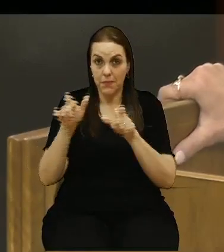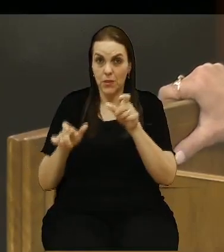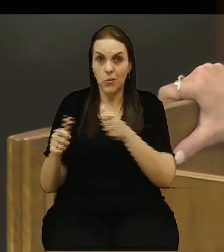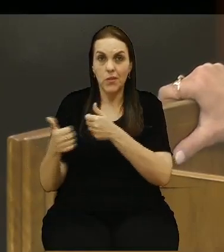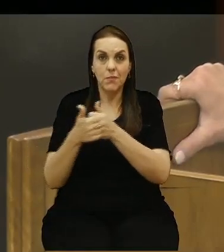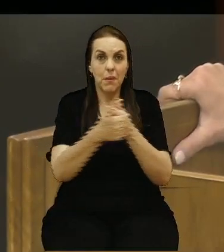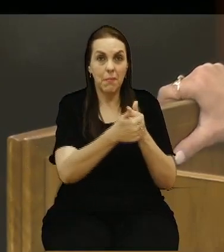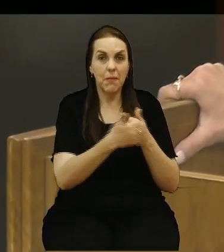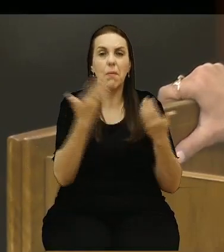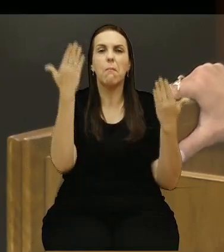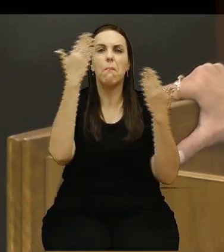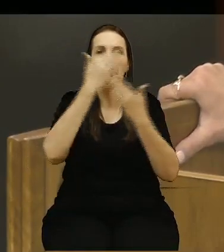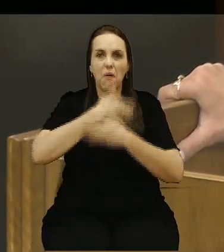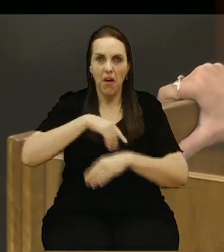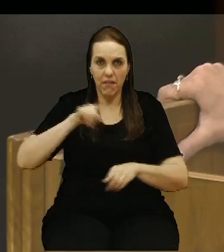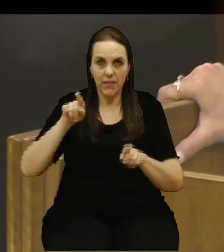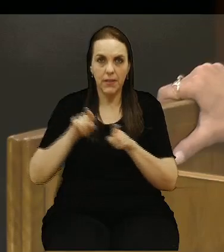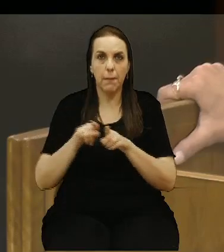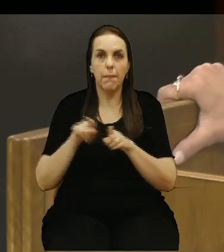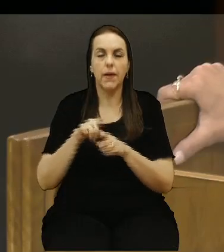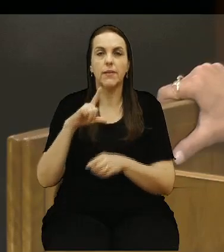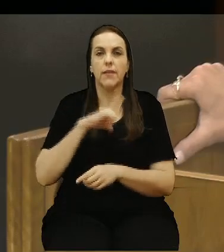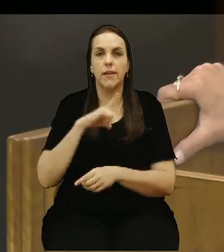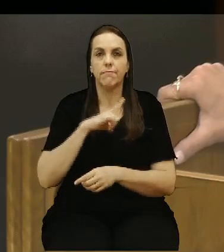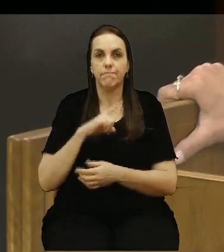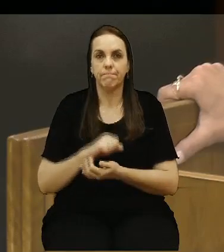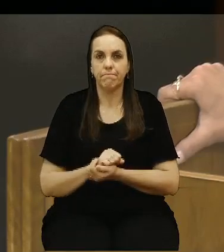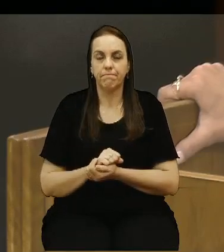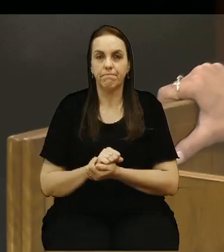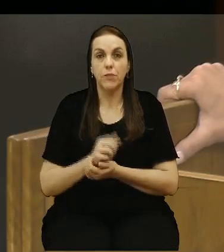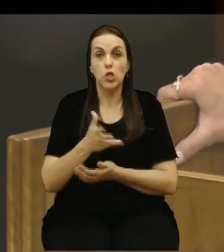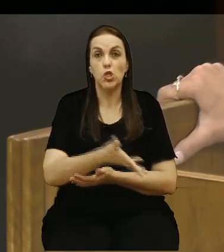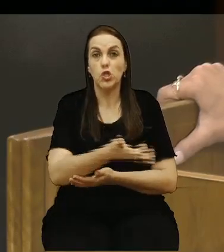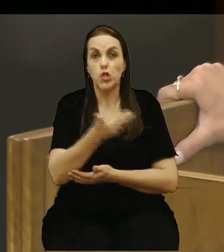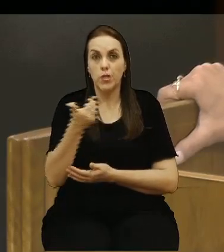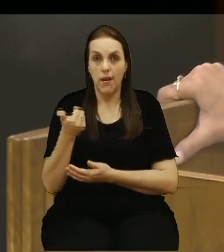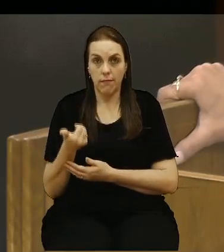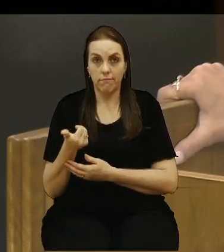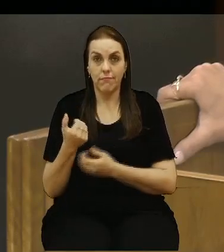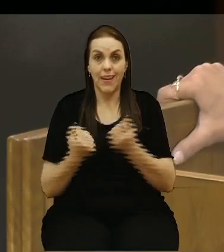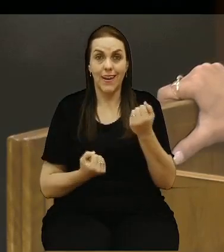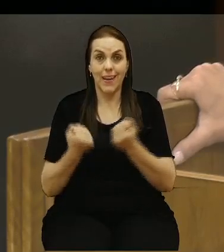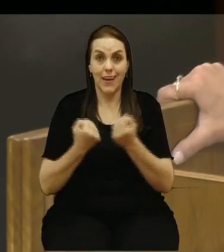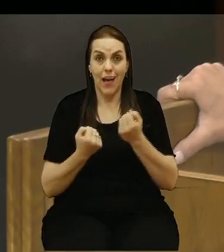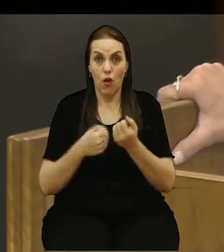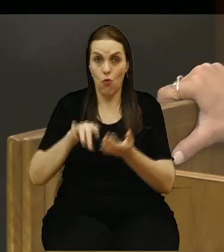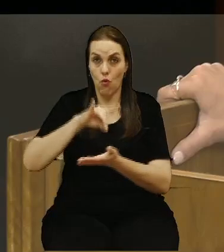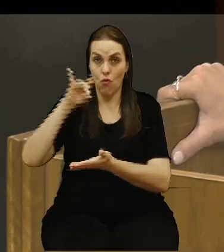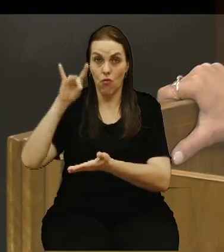prova material do que dissemos. Retiram de lá, colocam no carro oficial.